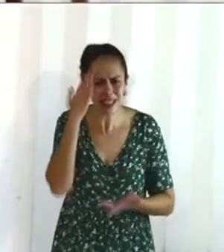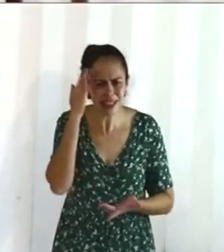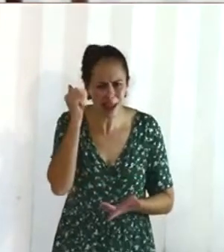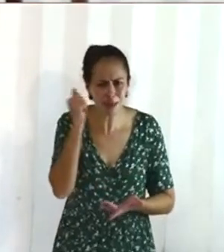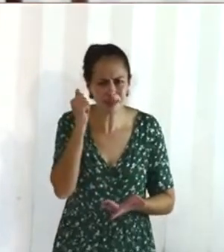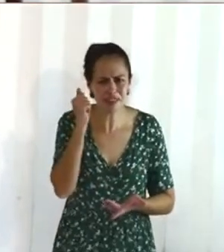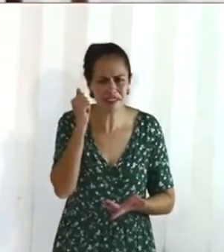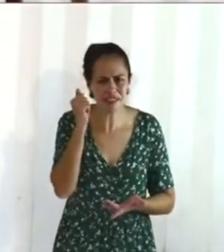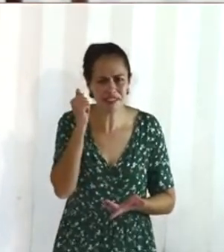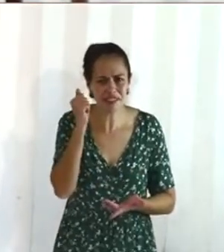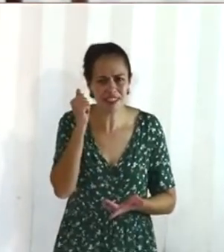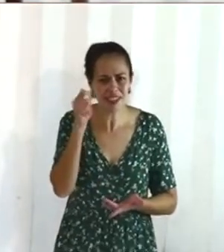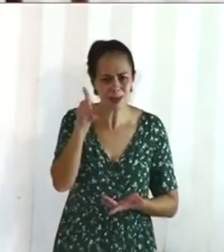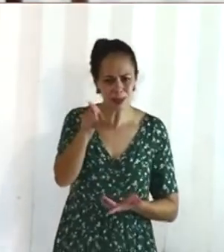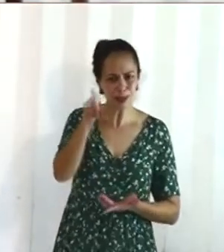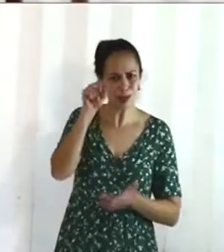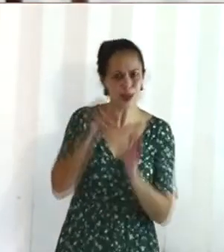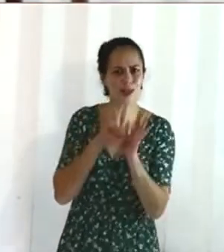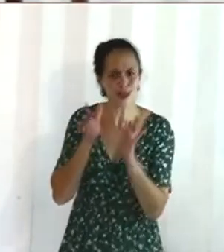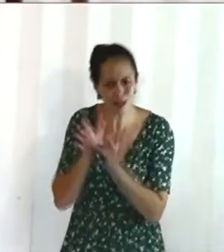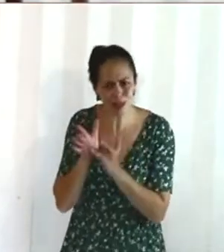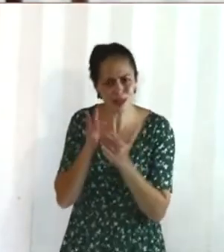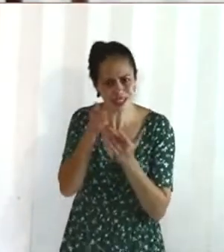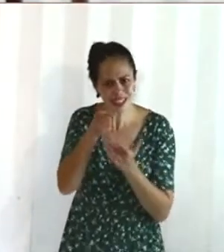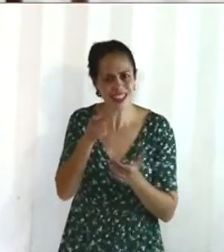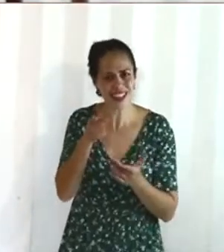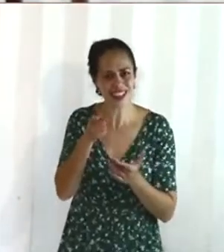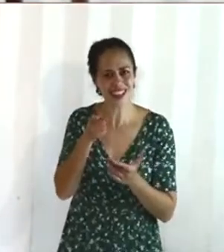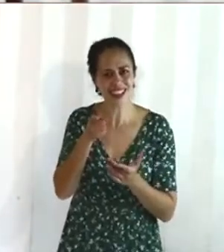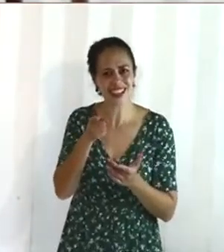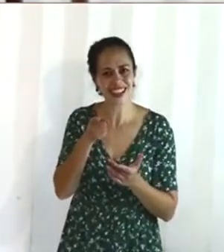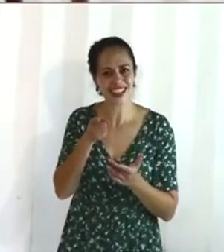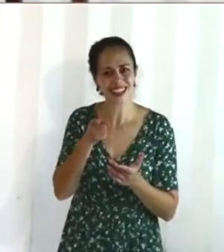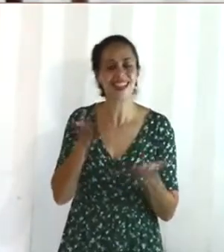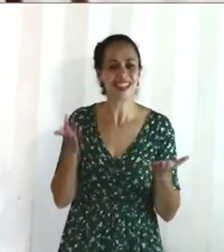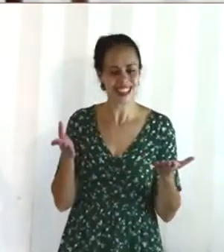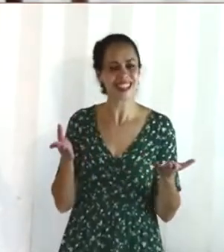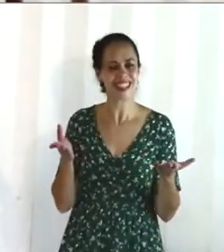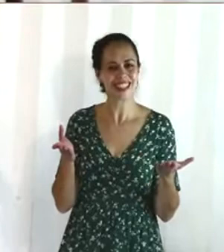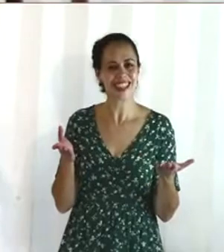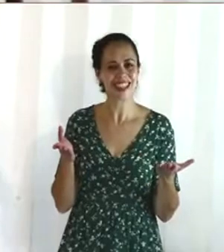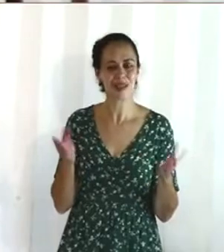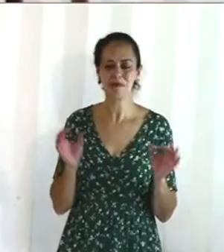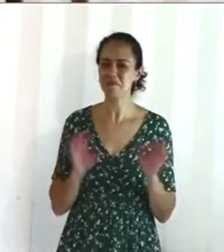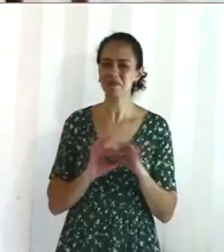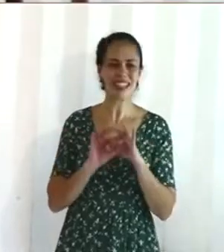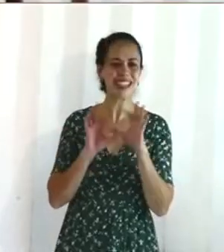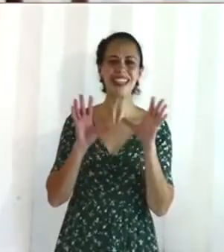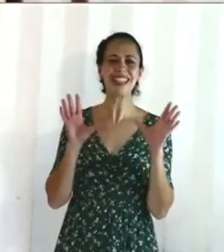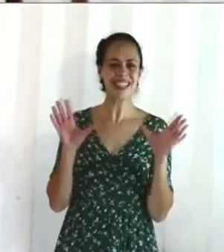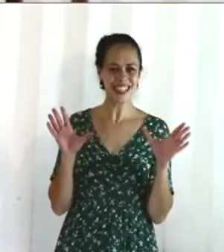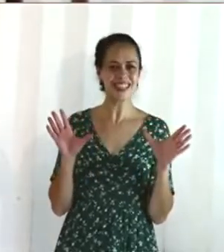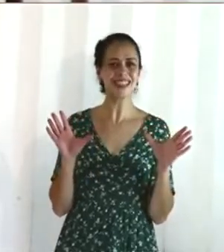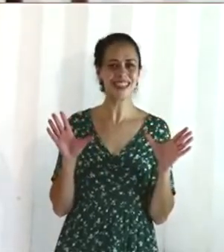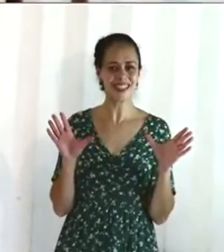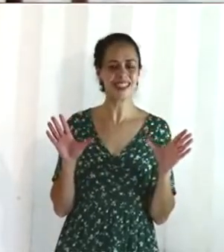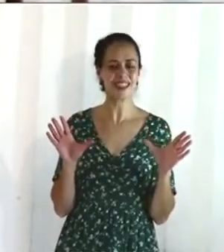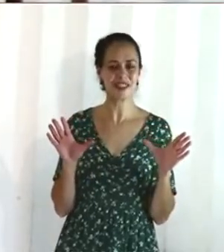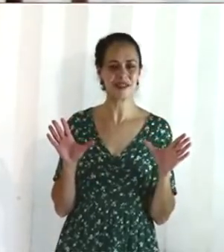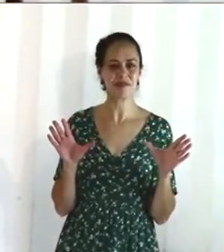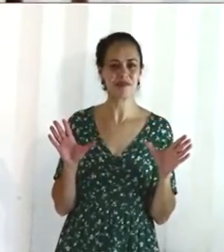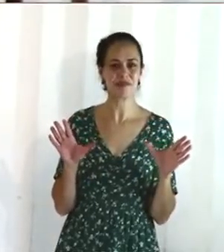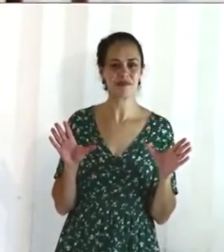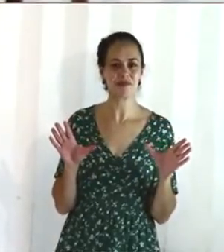essa vida que eu quero, é isso que eu vou buscar. Isso você fez em meio a um coração triste